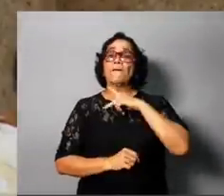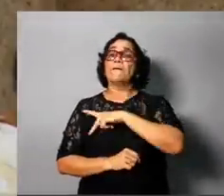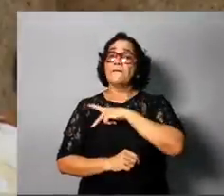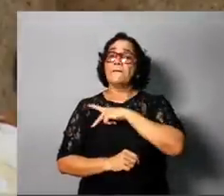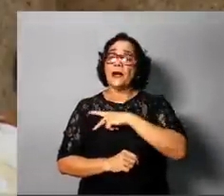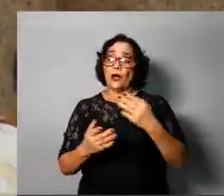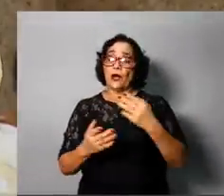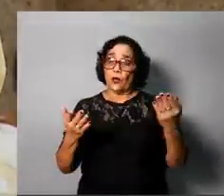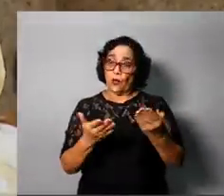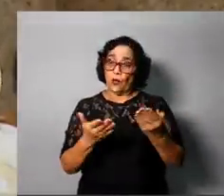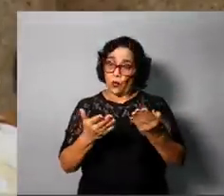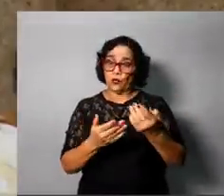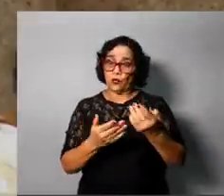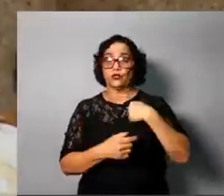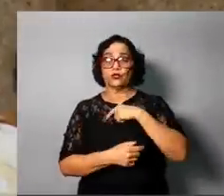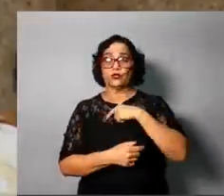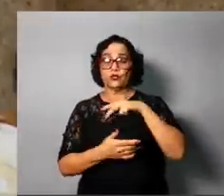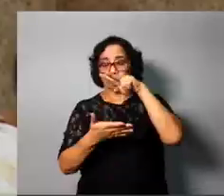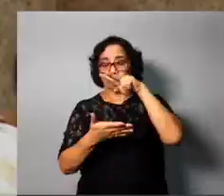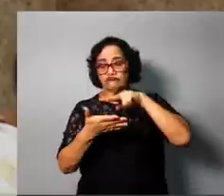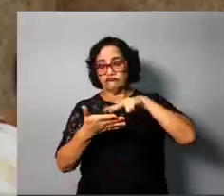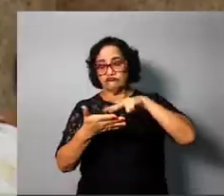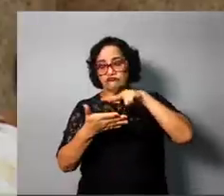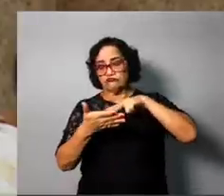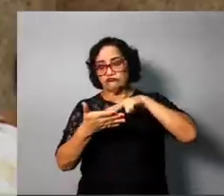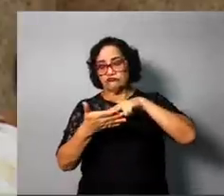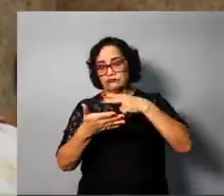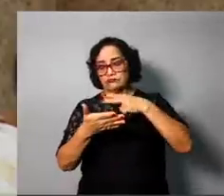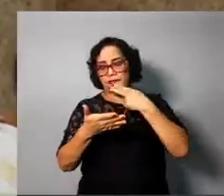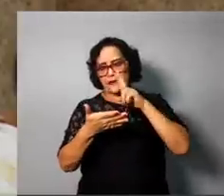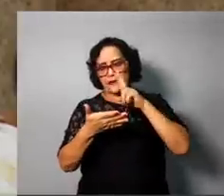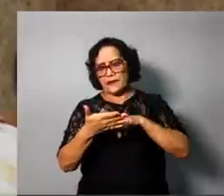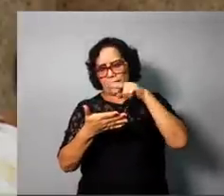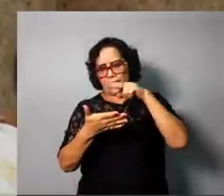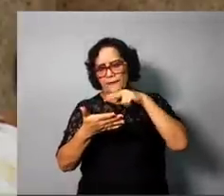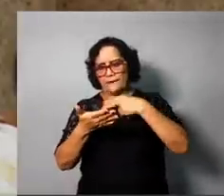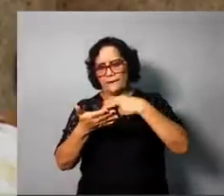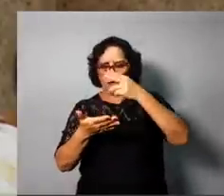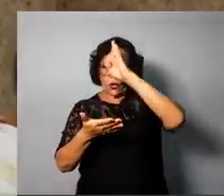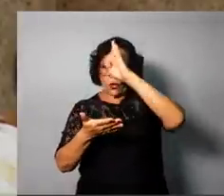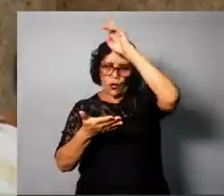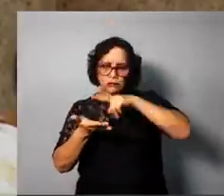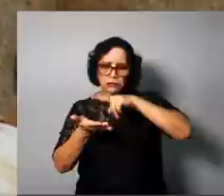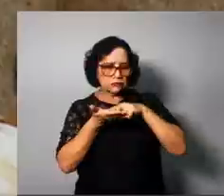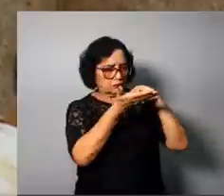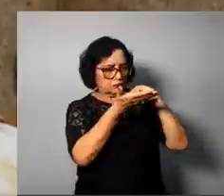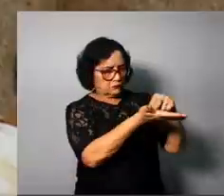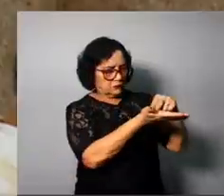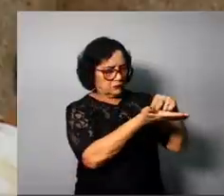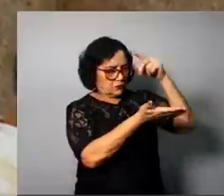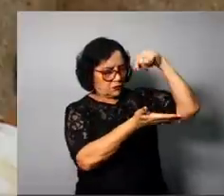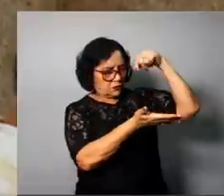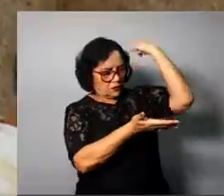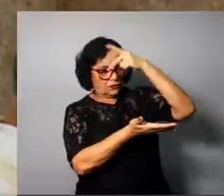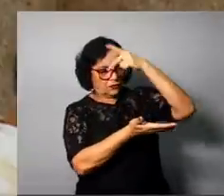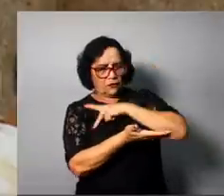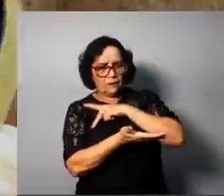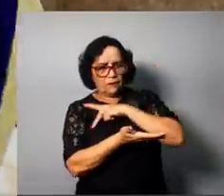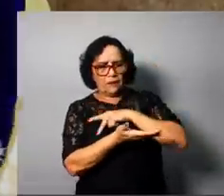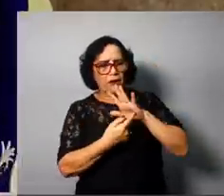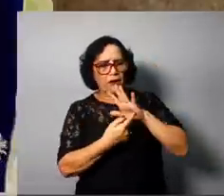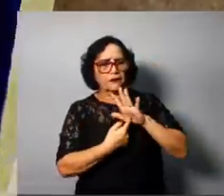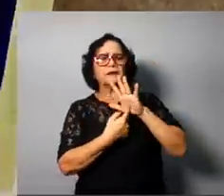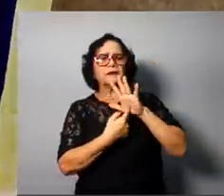ler a carta aos Romanos, e São Paulo diz, se apresenta,